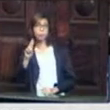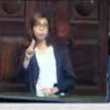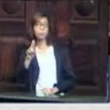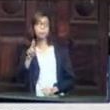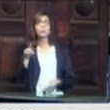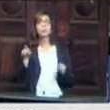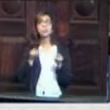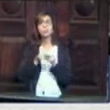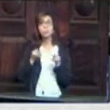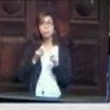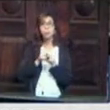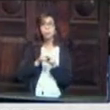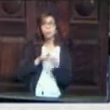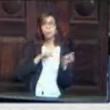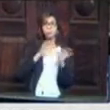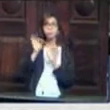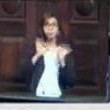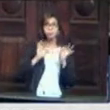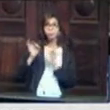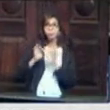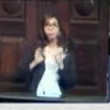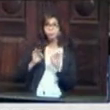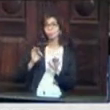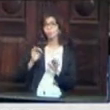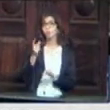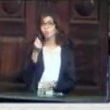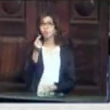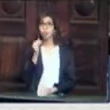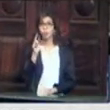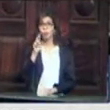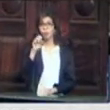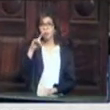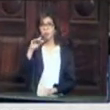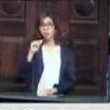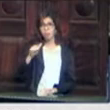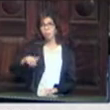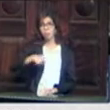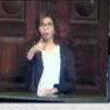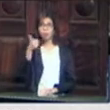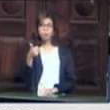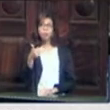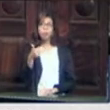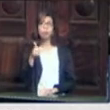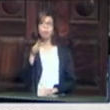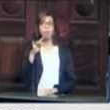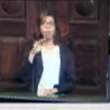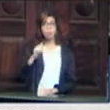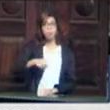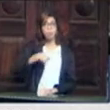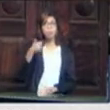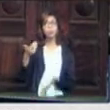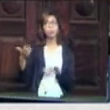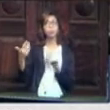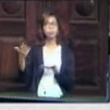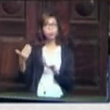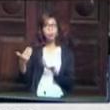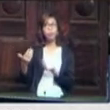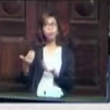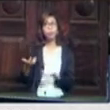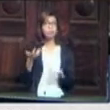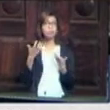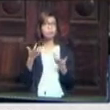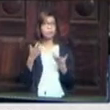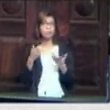a cassação do programa Renda Melhor e Renda Melhor Jovem. E aí temos que lembrar que a Constituição